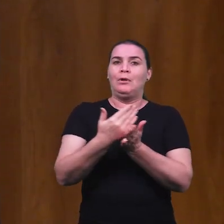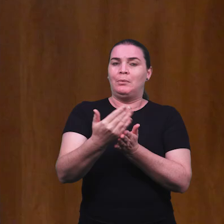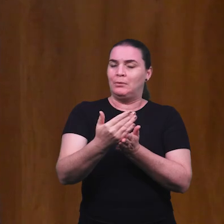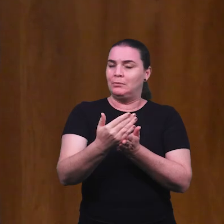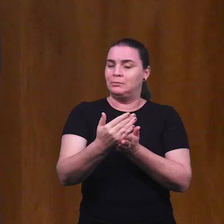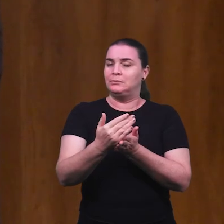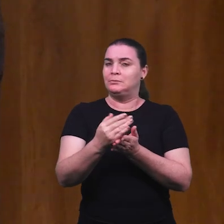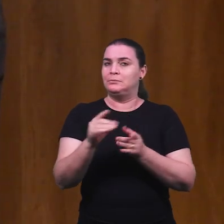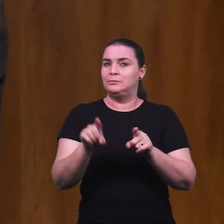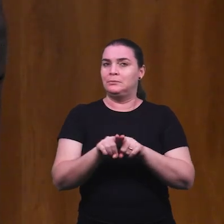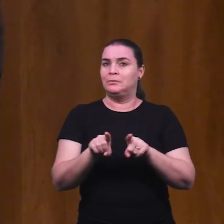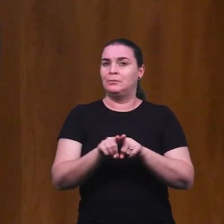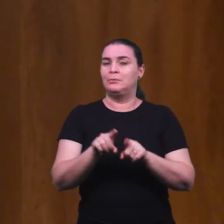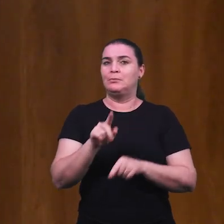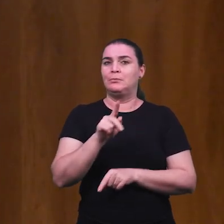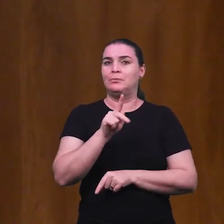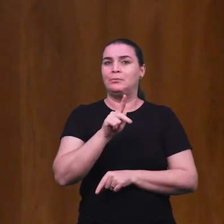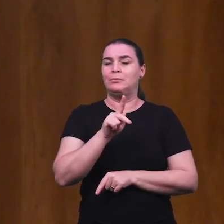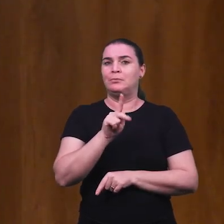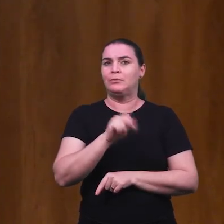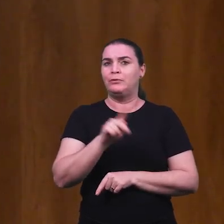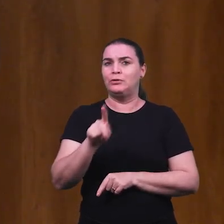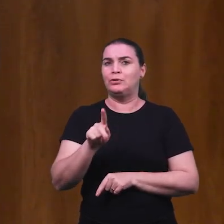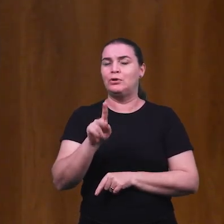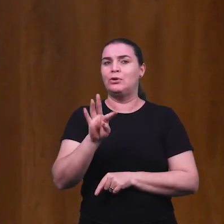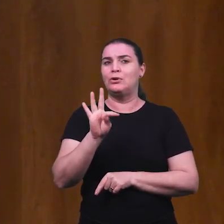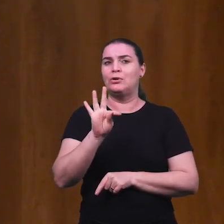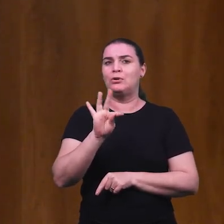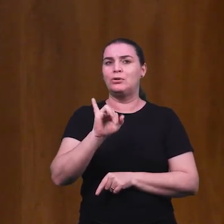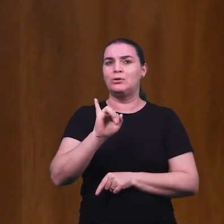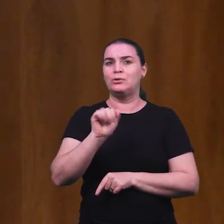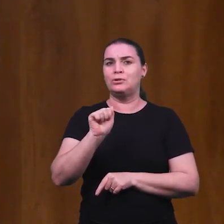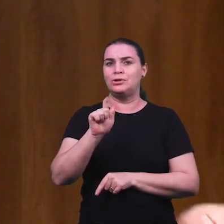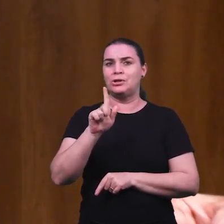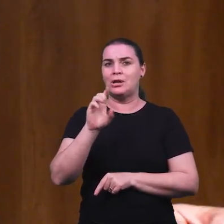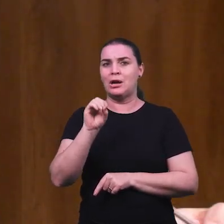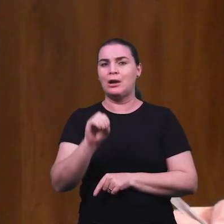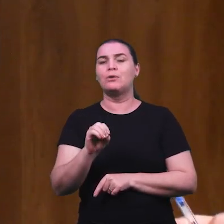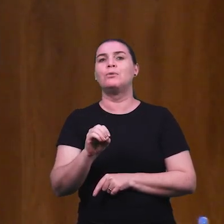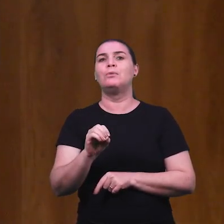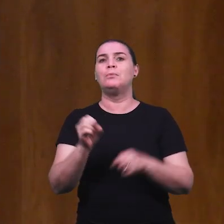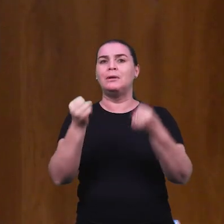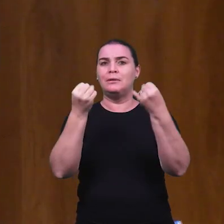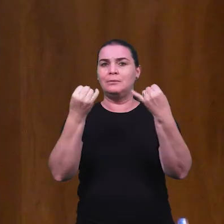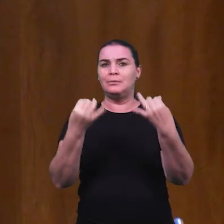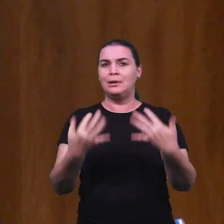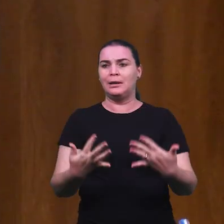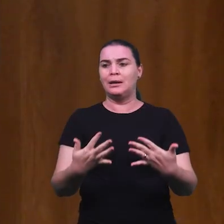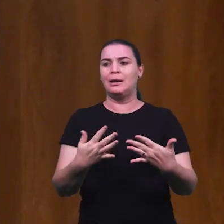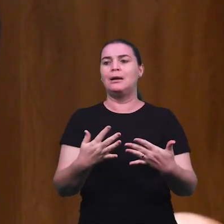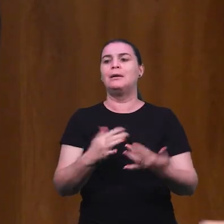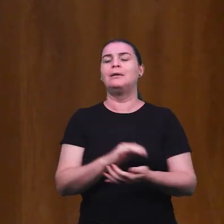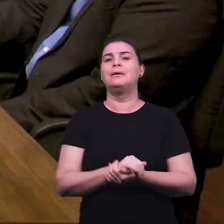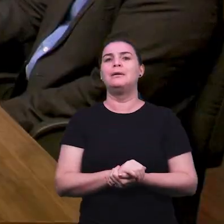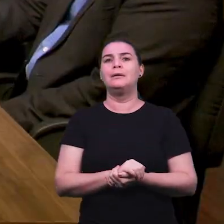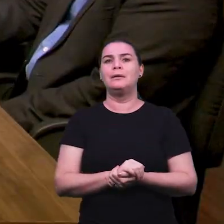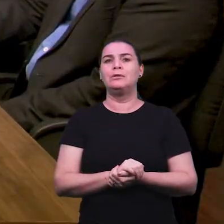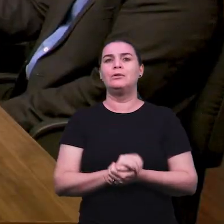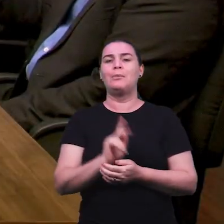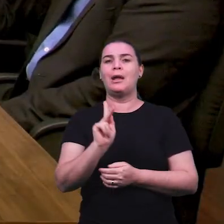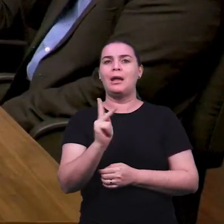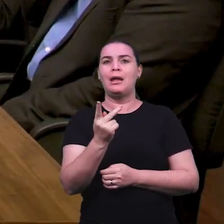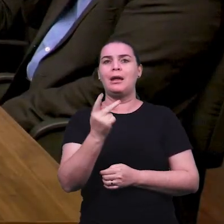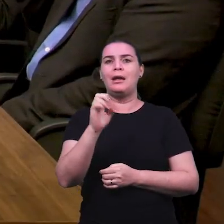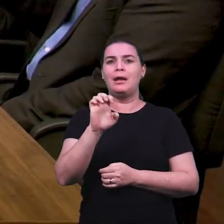que o professor Tiago fale um pouquinho para nós, até para a gente trazer à tona aqui novamente essa questão da entropia,